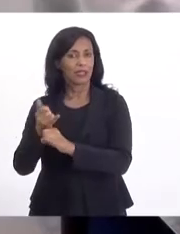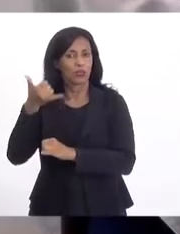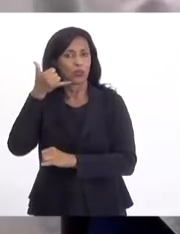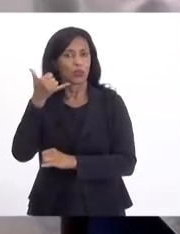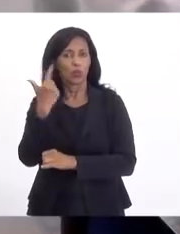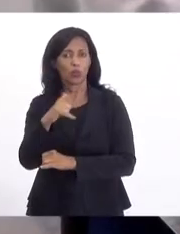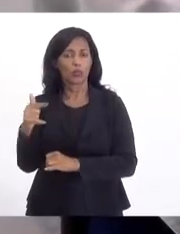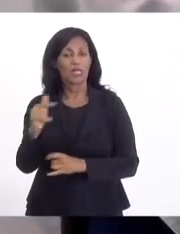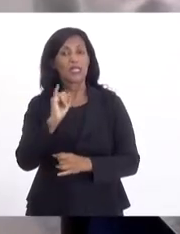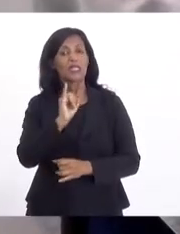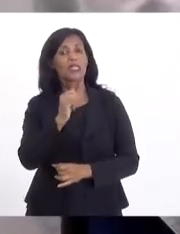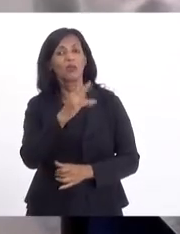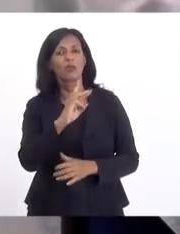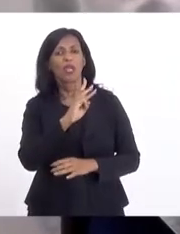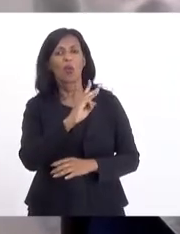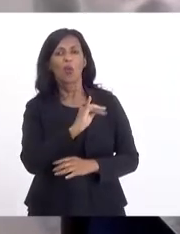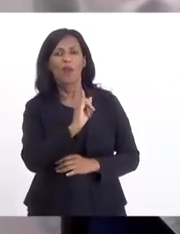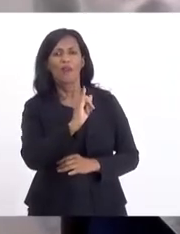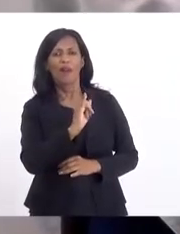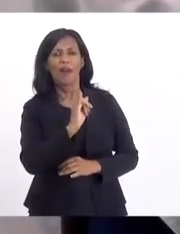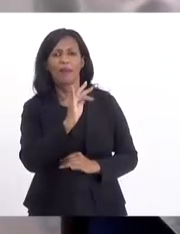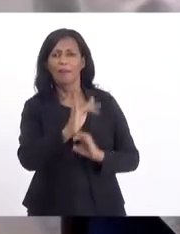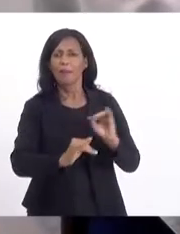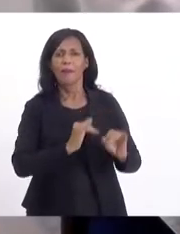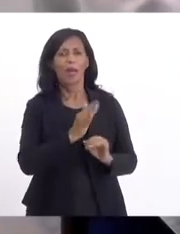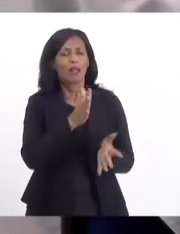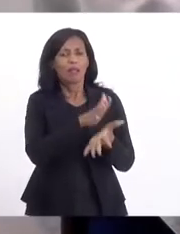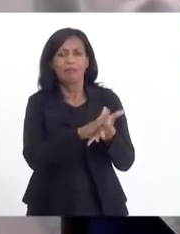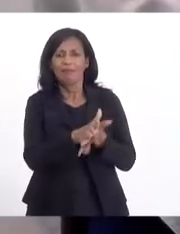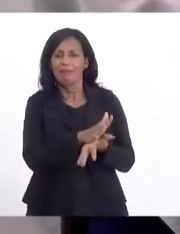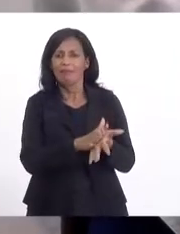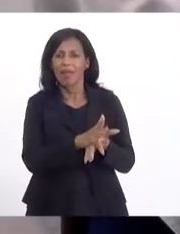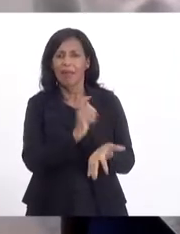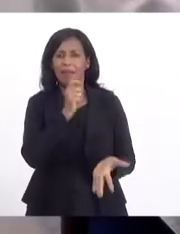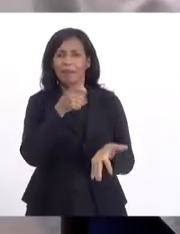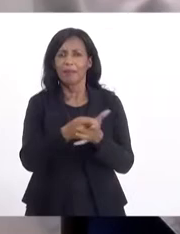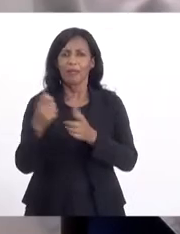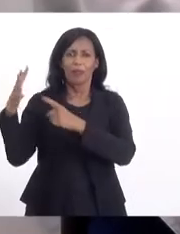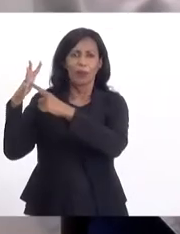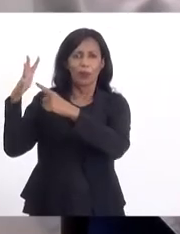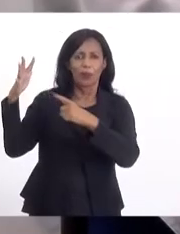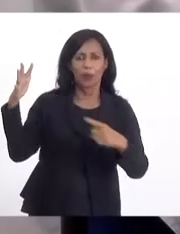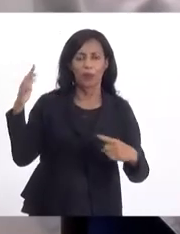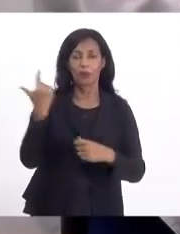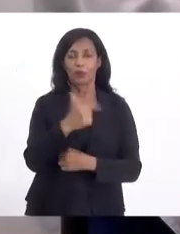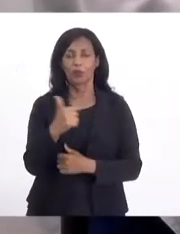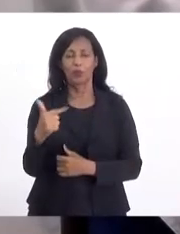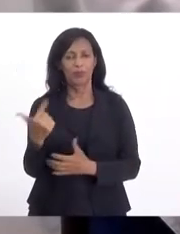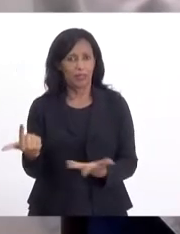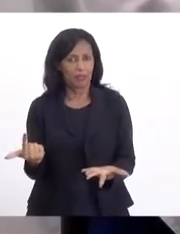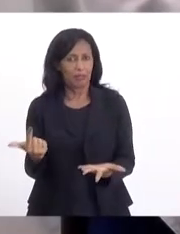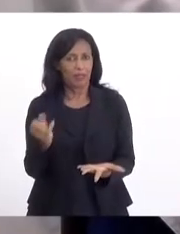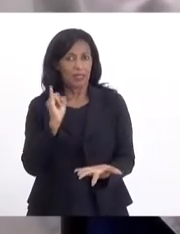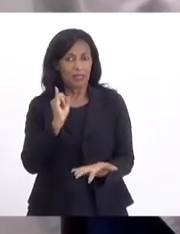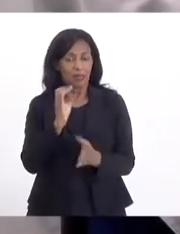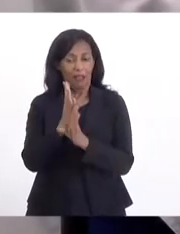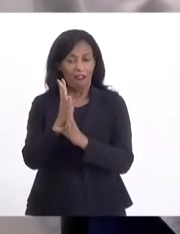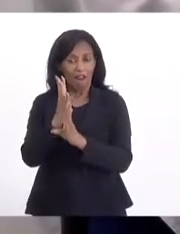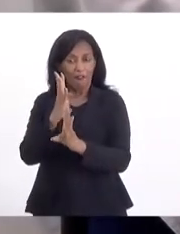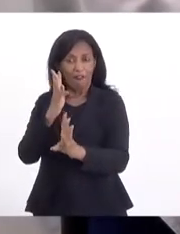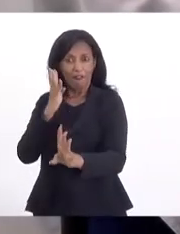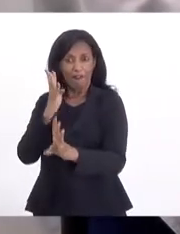rede de Wi-Fi à sua disposição para garantir o sinal? Se precisa entrar na